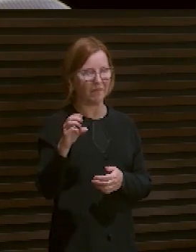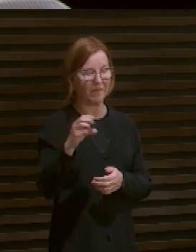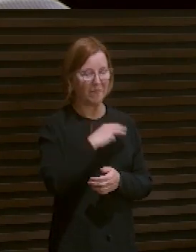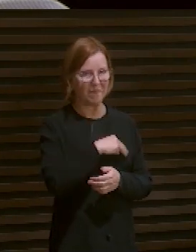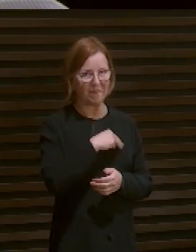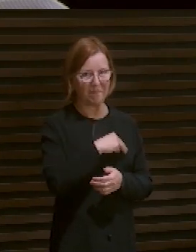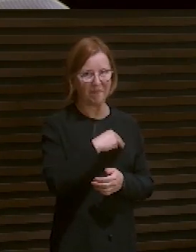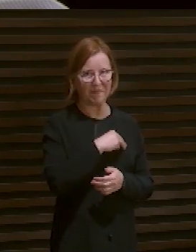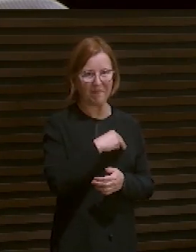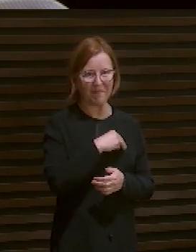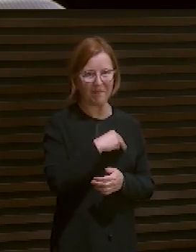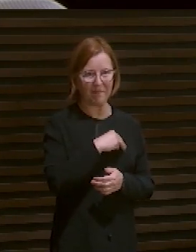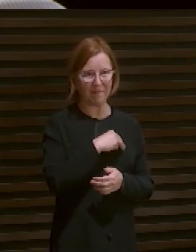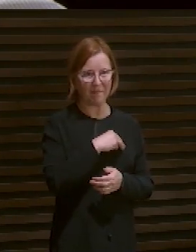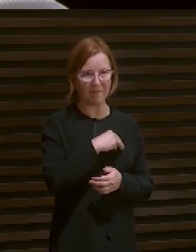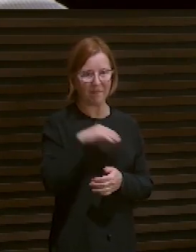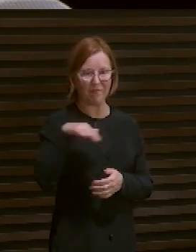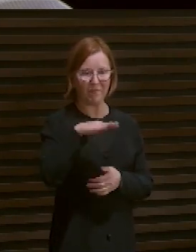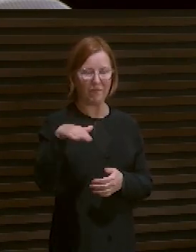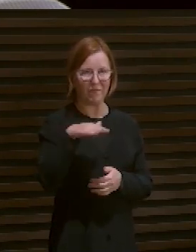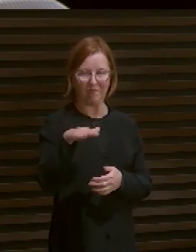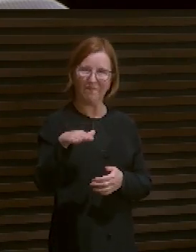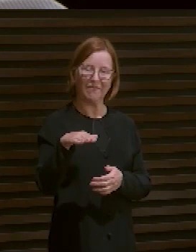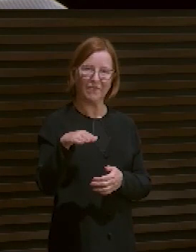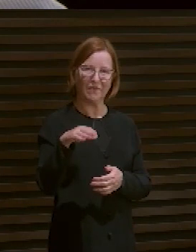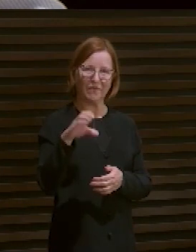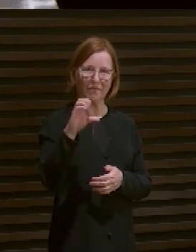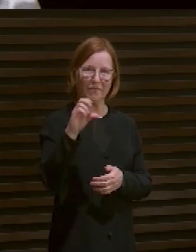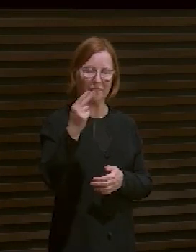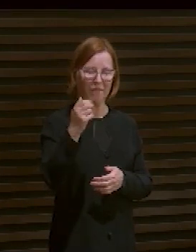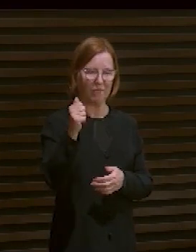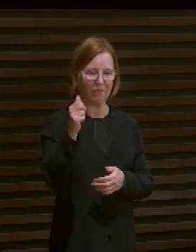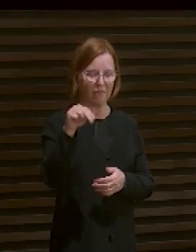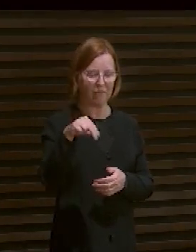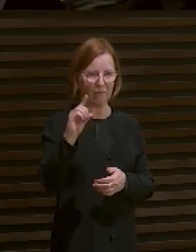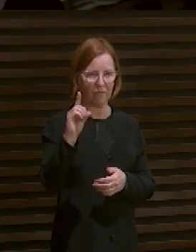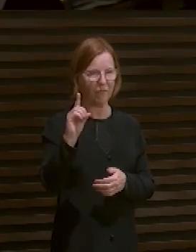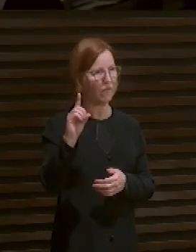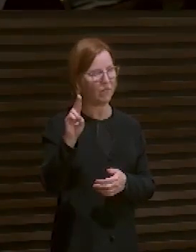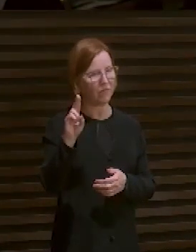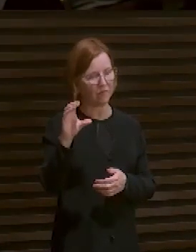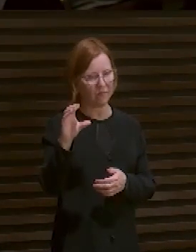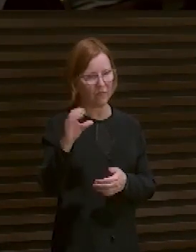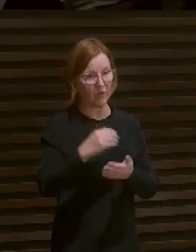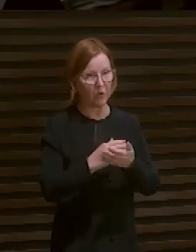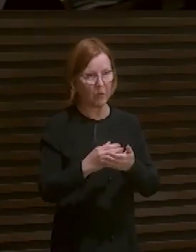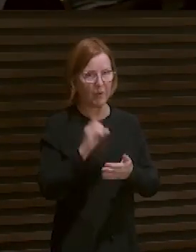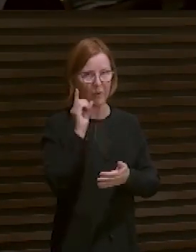missionária na região de Shantung, ela começava domingo de